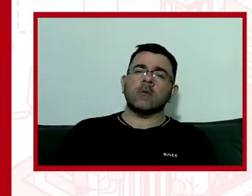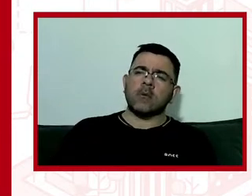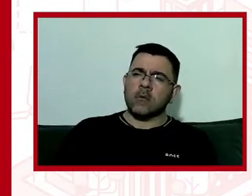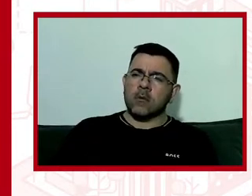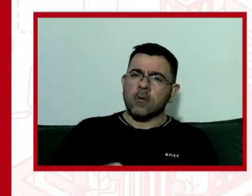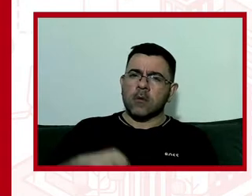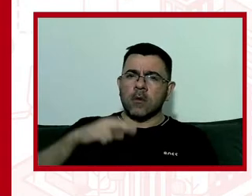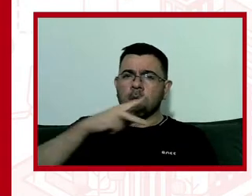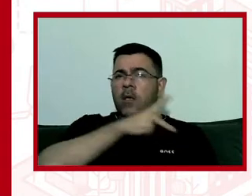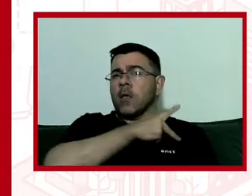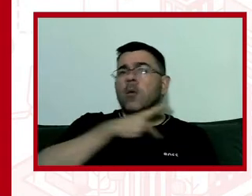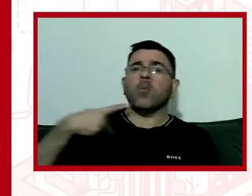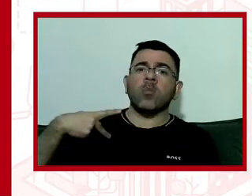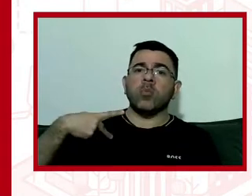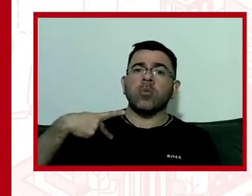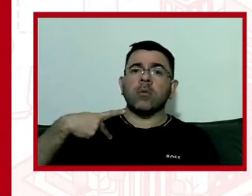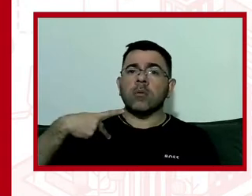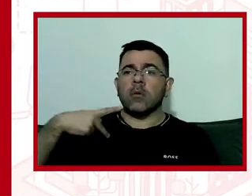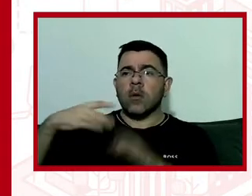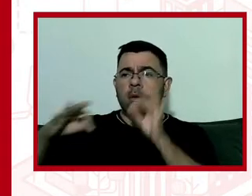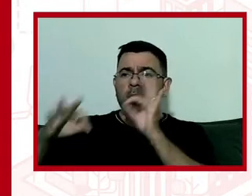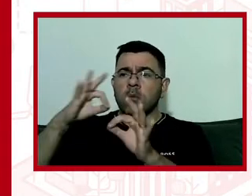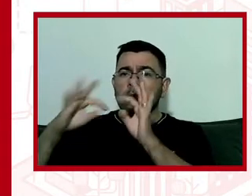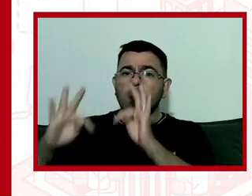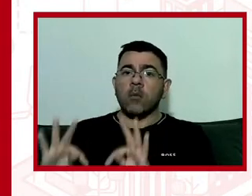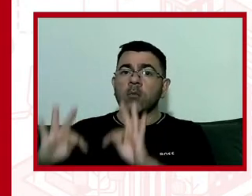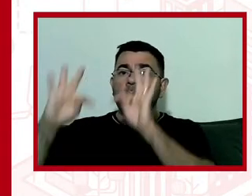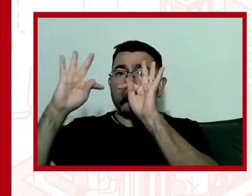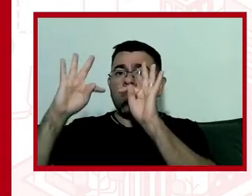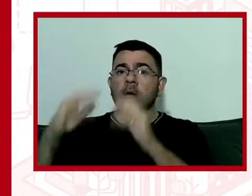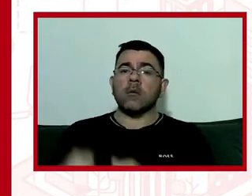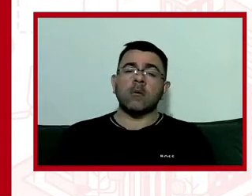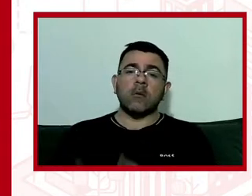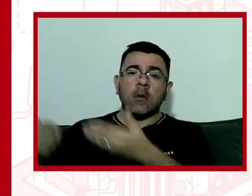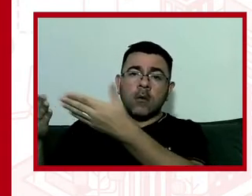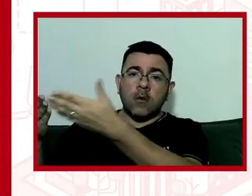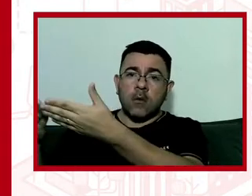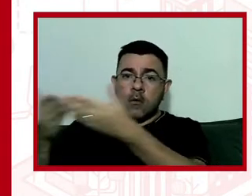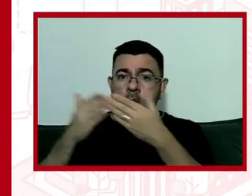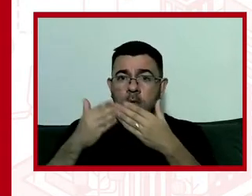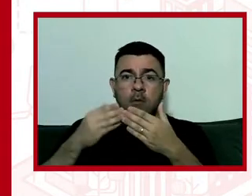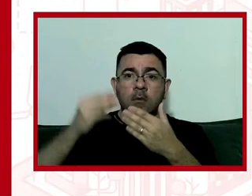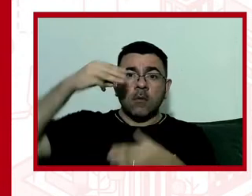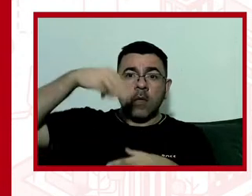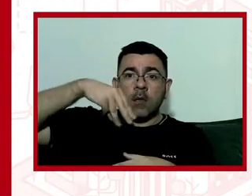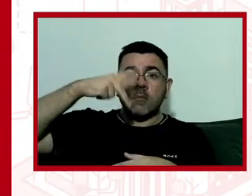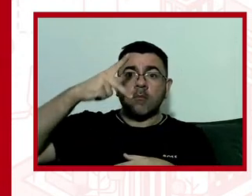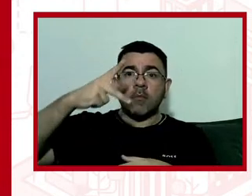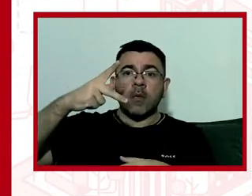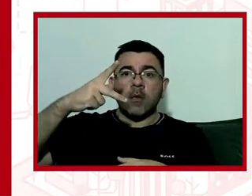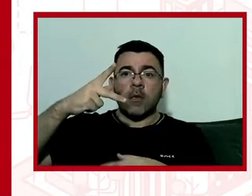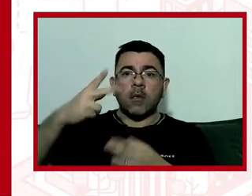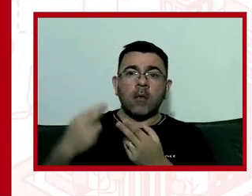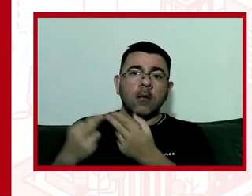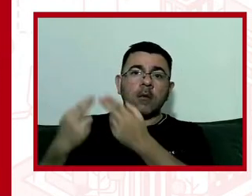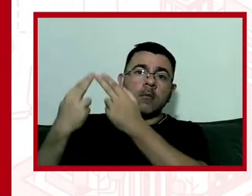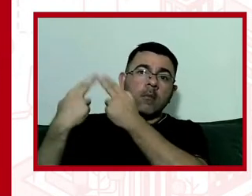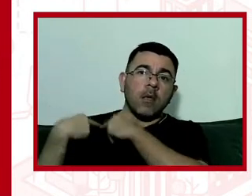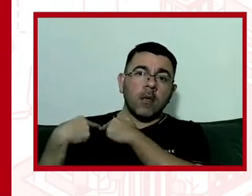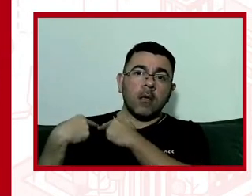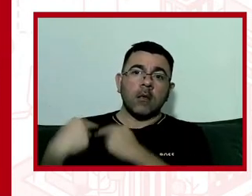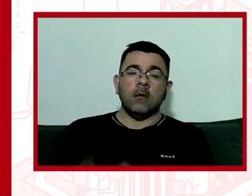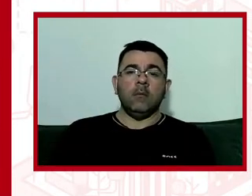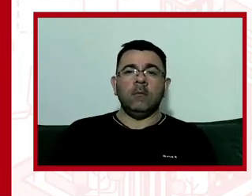presidente da empresa tecnologia e contrate um servidor do ministério público para ser o líder do projeto foi o que a gente fez então